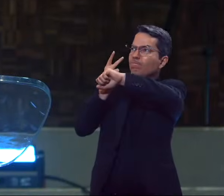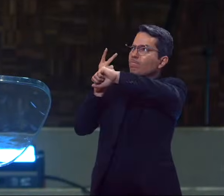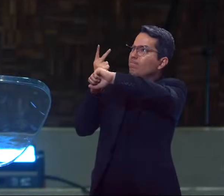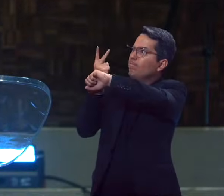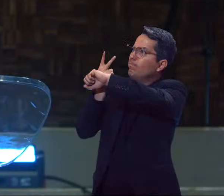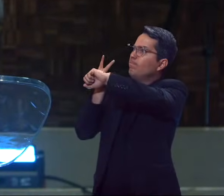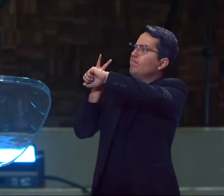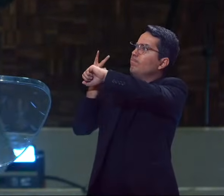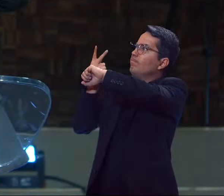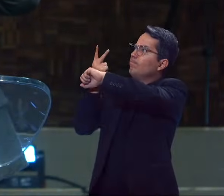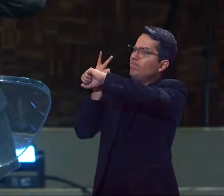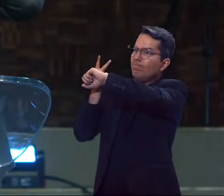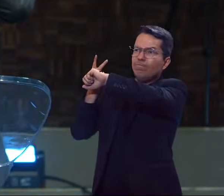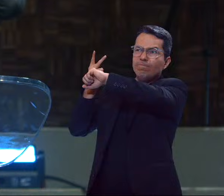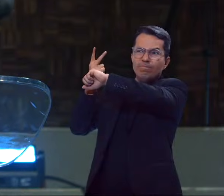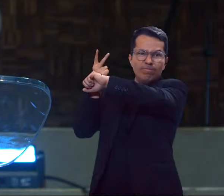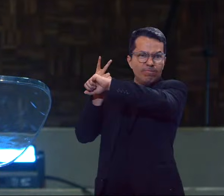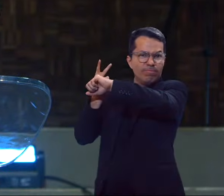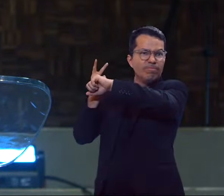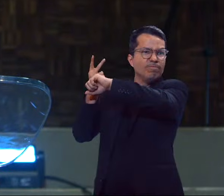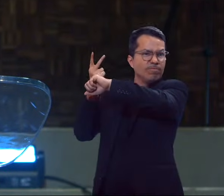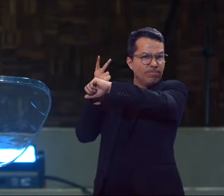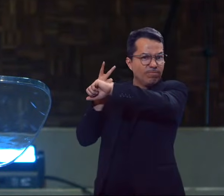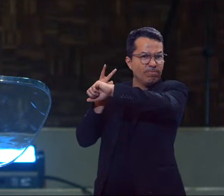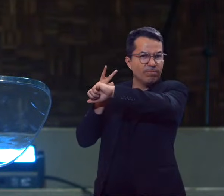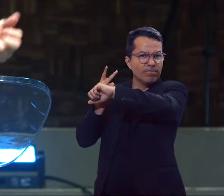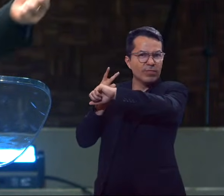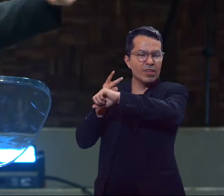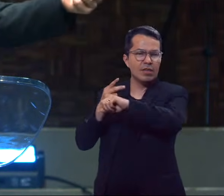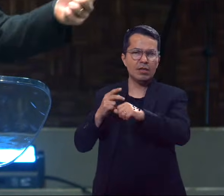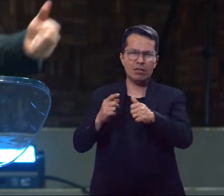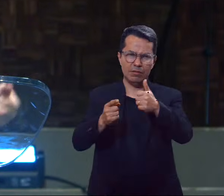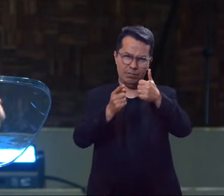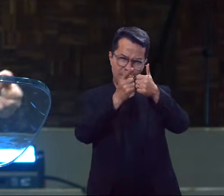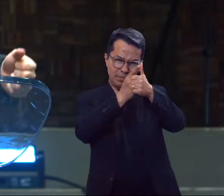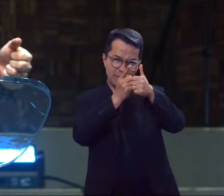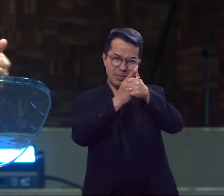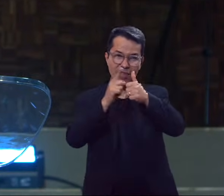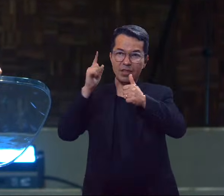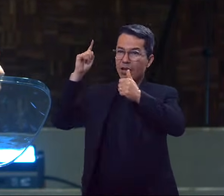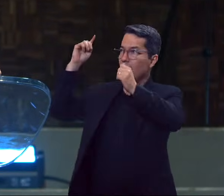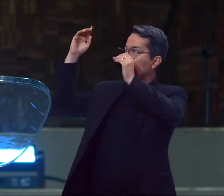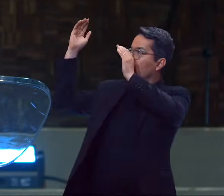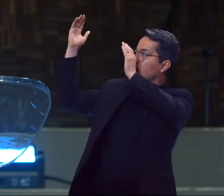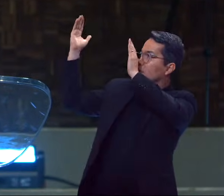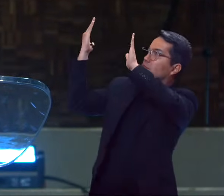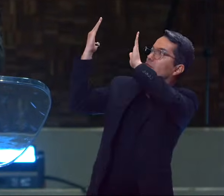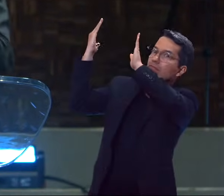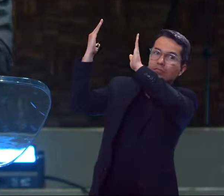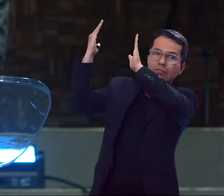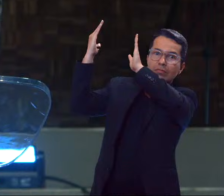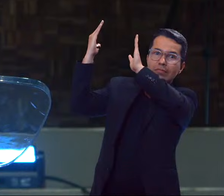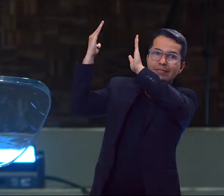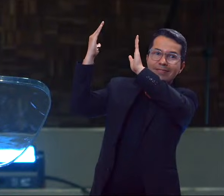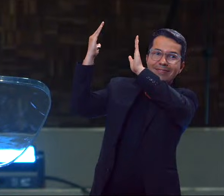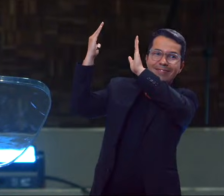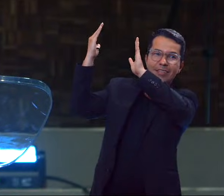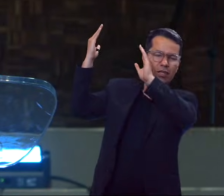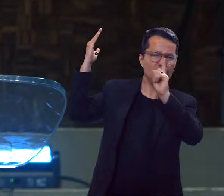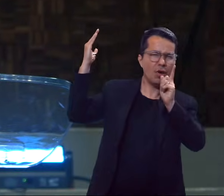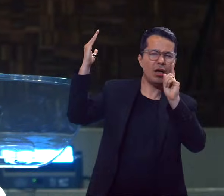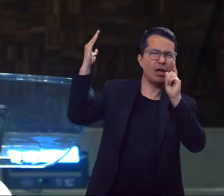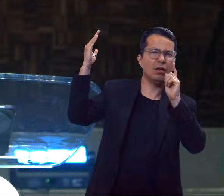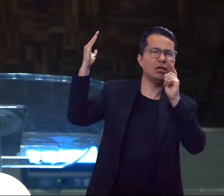por consagração é respondida por Deus de várias formas. Primeiro, Deus falava face a face com Moisés. Não é que quer dizer que ele viu